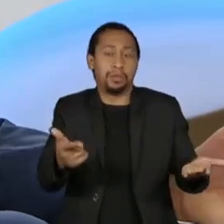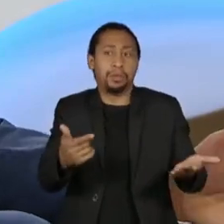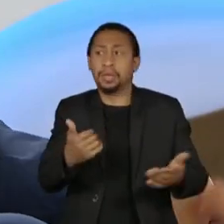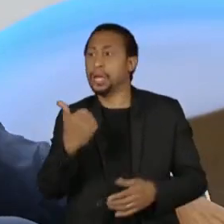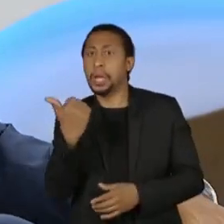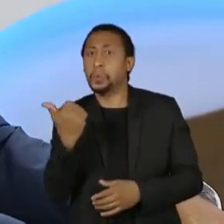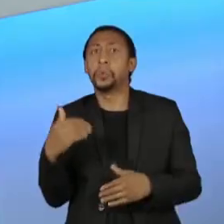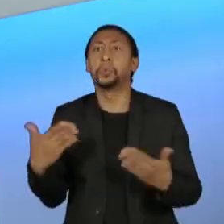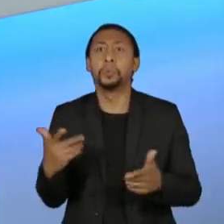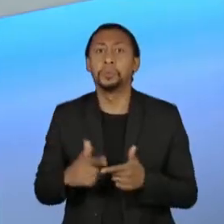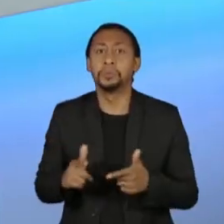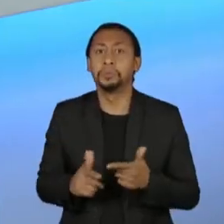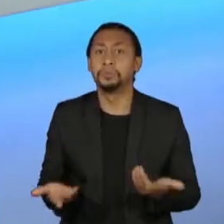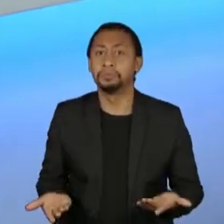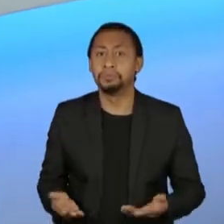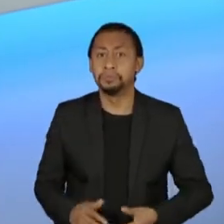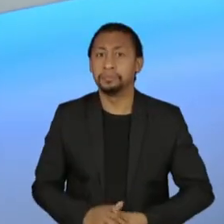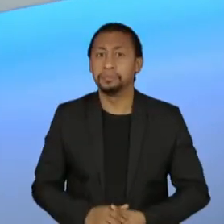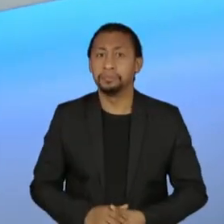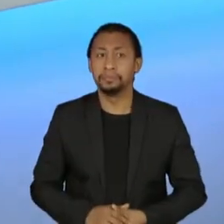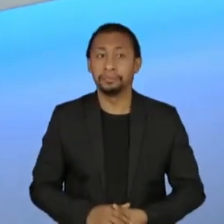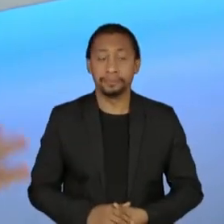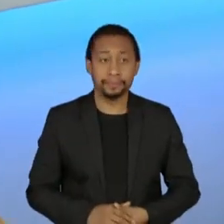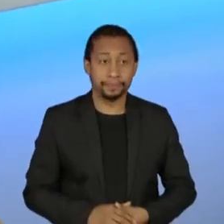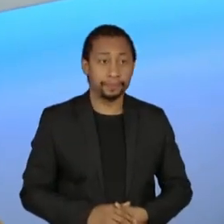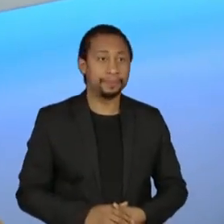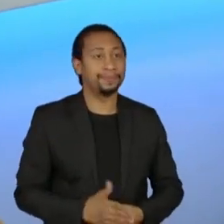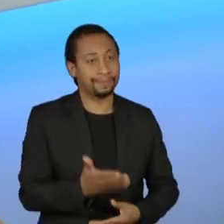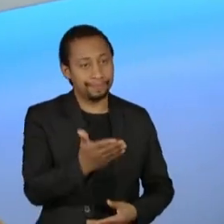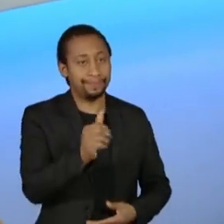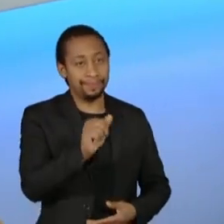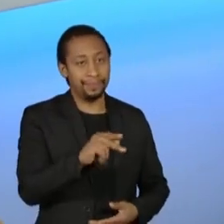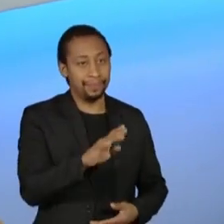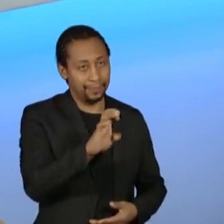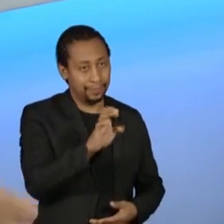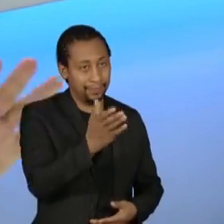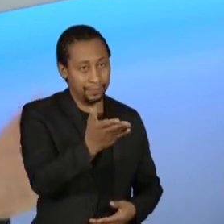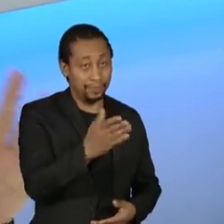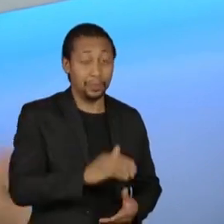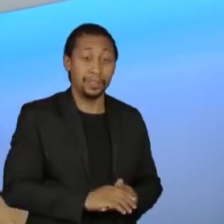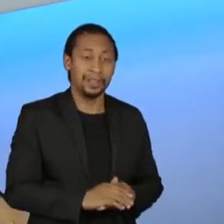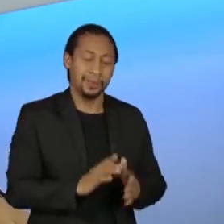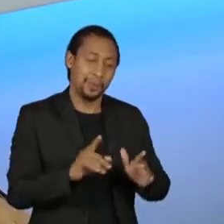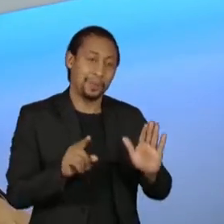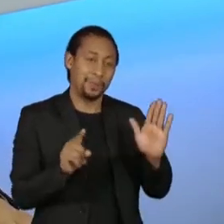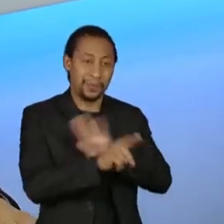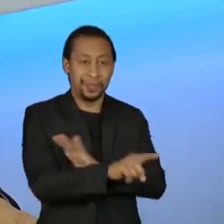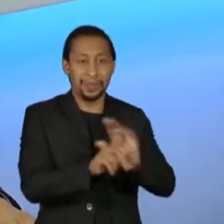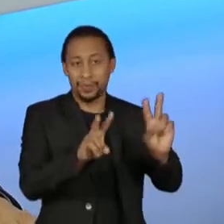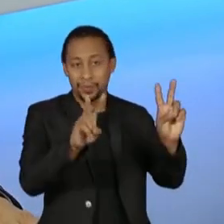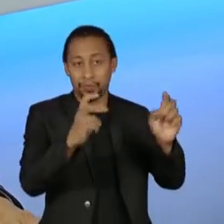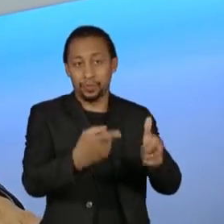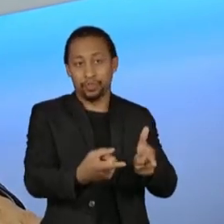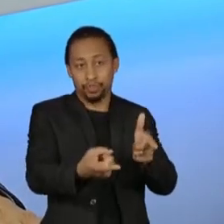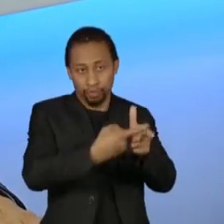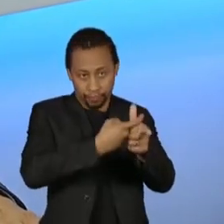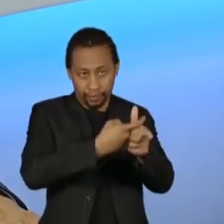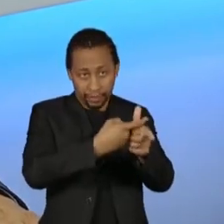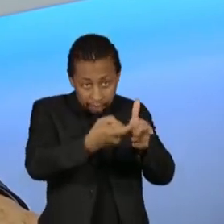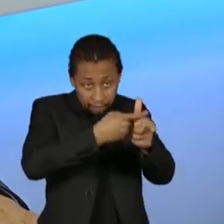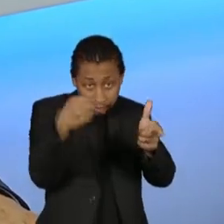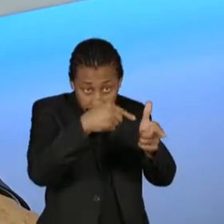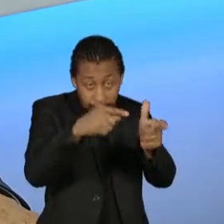Diga lá, André. Senador, eu quero falar um pouquinho de endividamento agora, mas dos estados, né? A gente